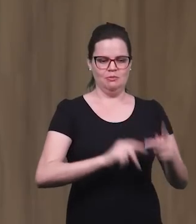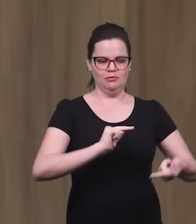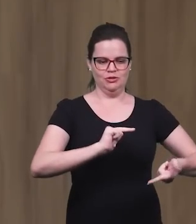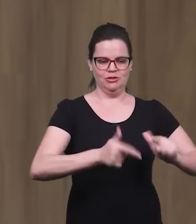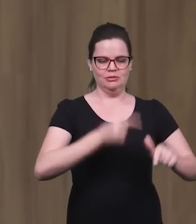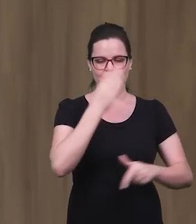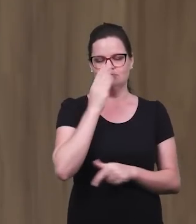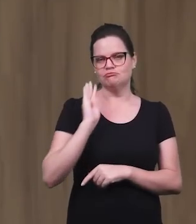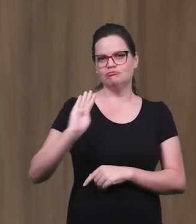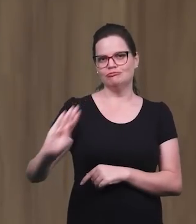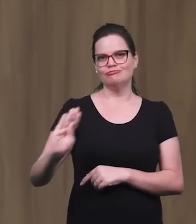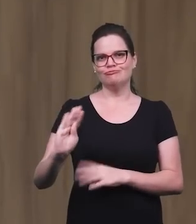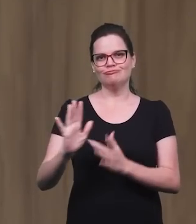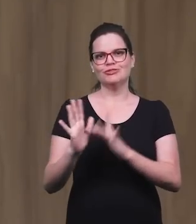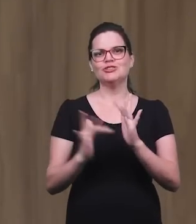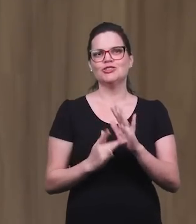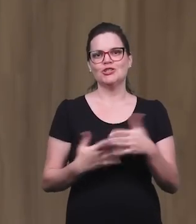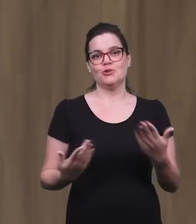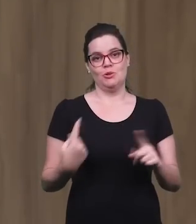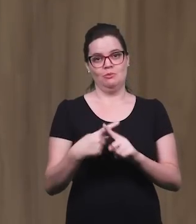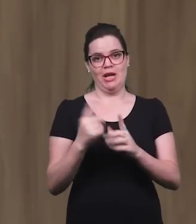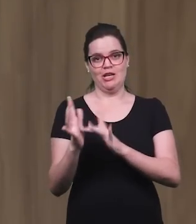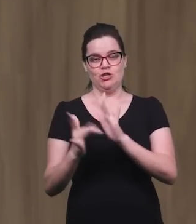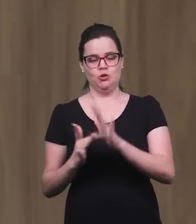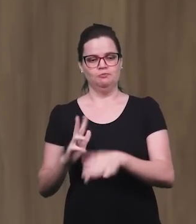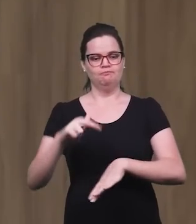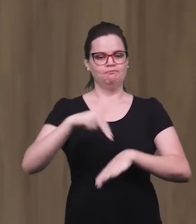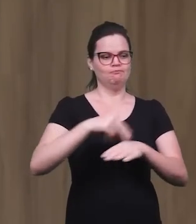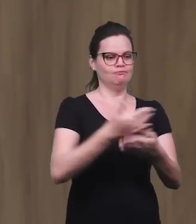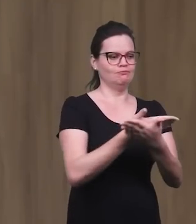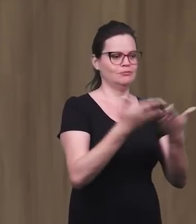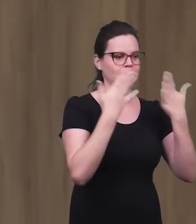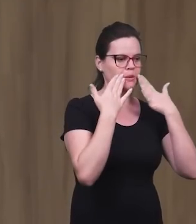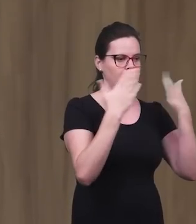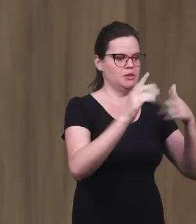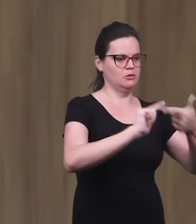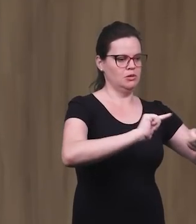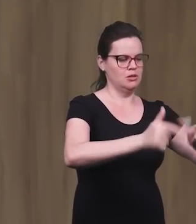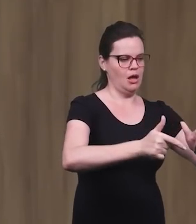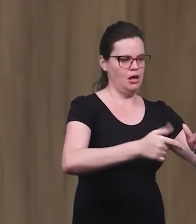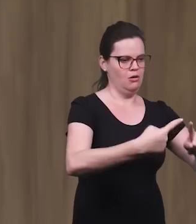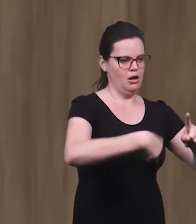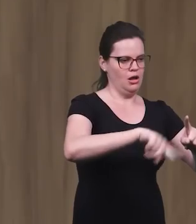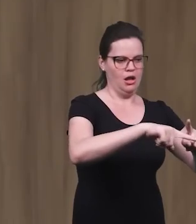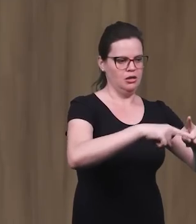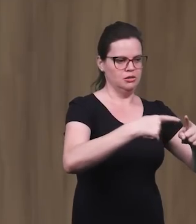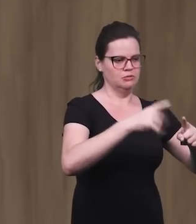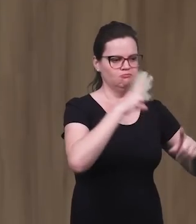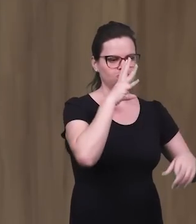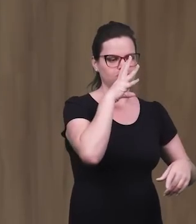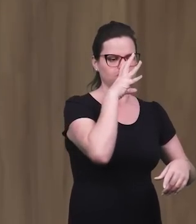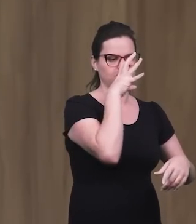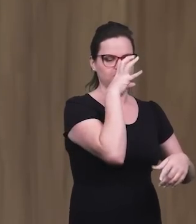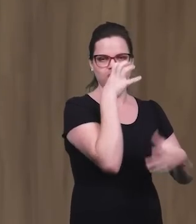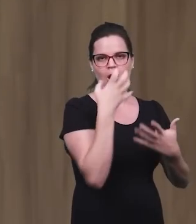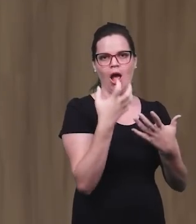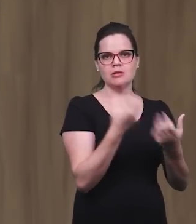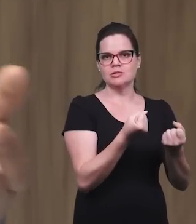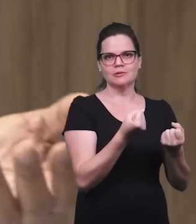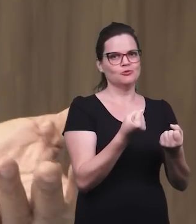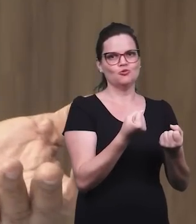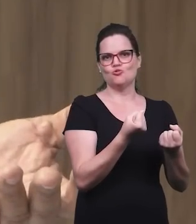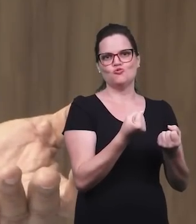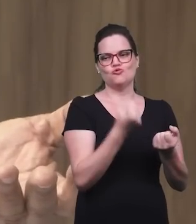falamos aqui, veio para o que era seus não receberam. Ele veio para Israel, mas Israel não recebeu. Não recebeu.